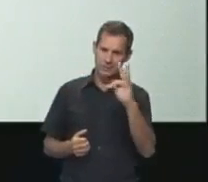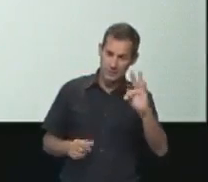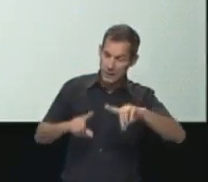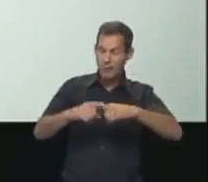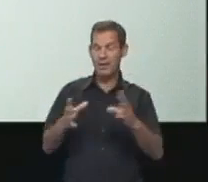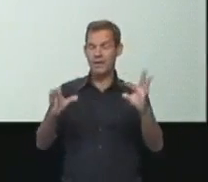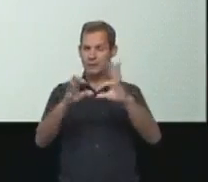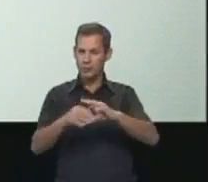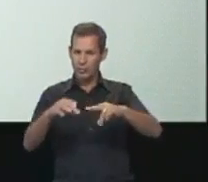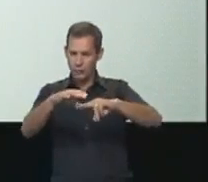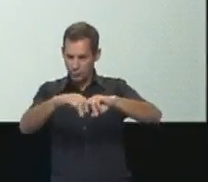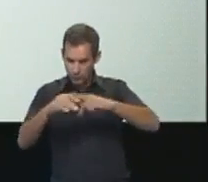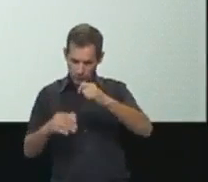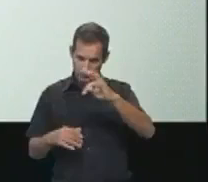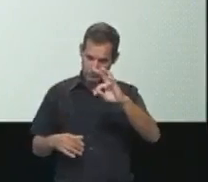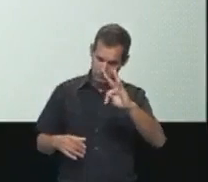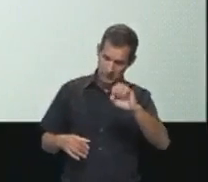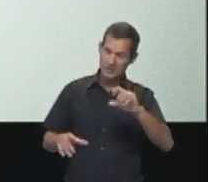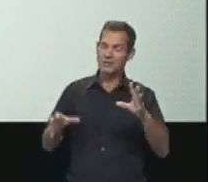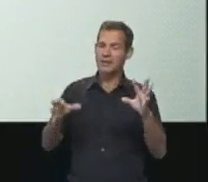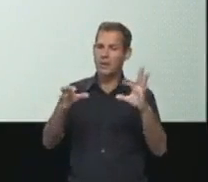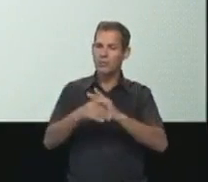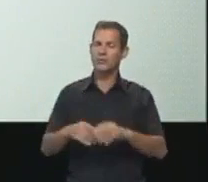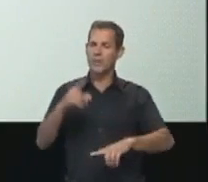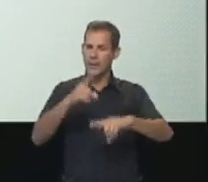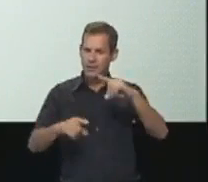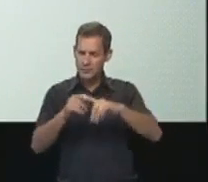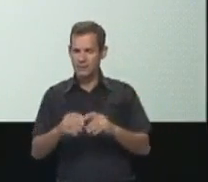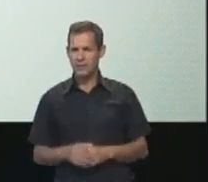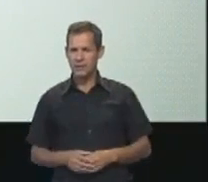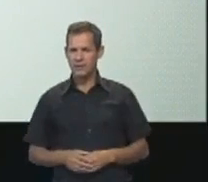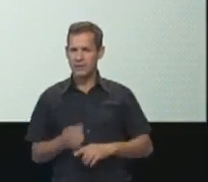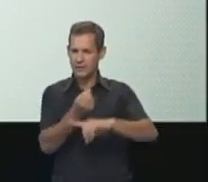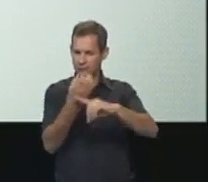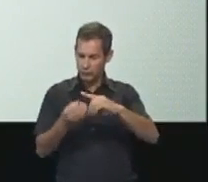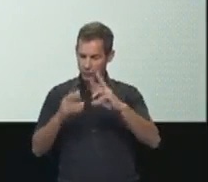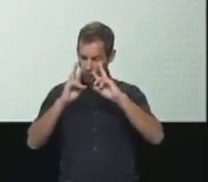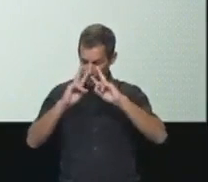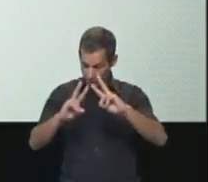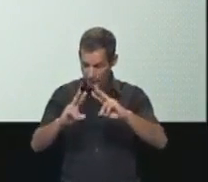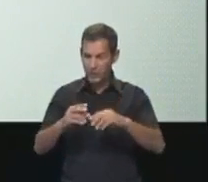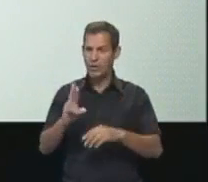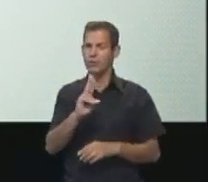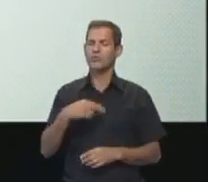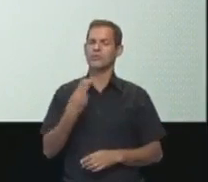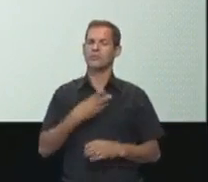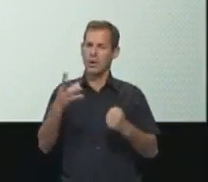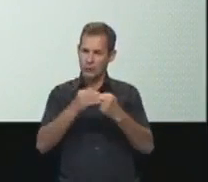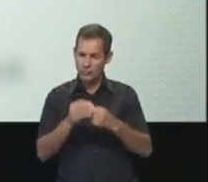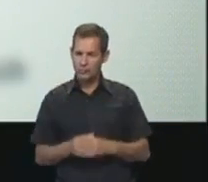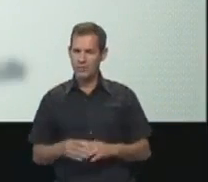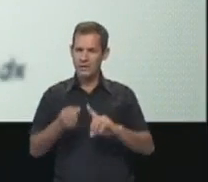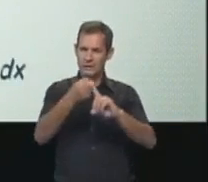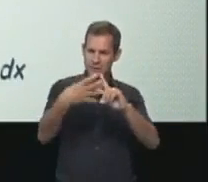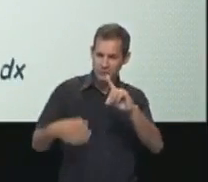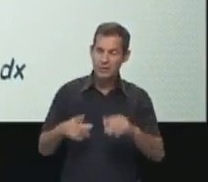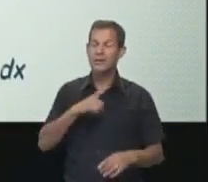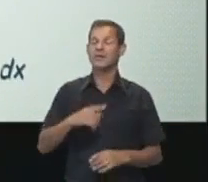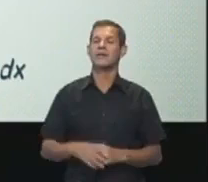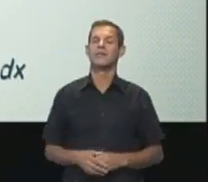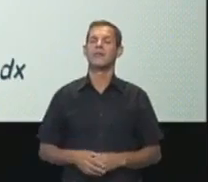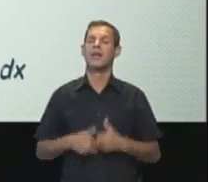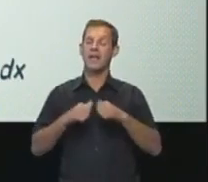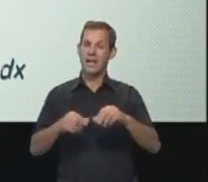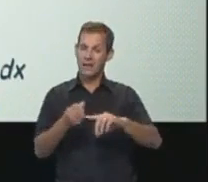Na integração por partes, lidamos com integrais de produtos de funções como essa. Usando nossos conhecimentos de derivação,